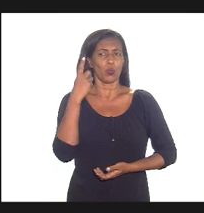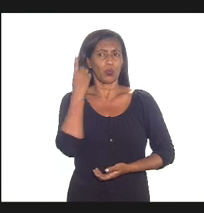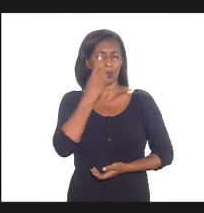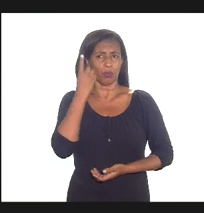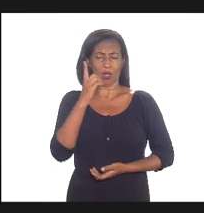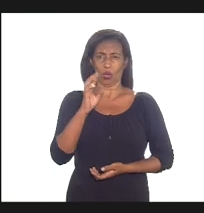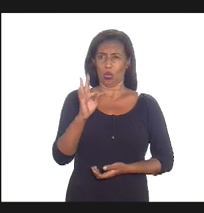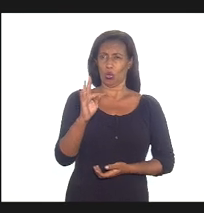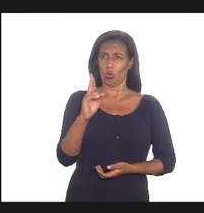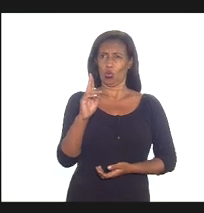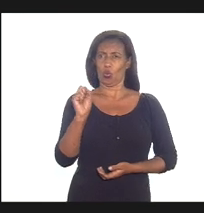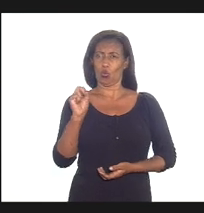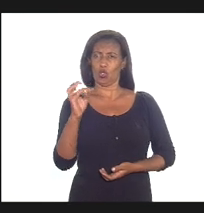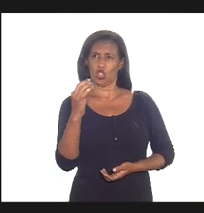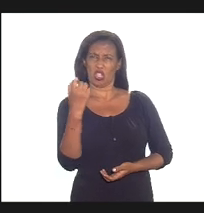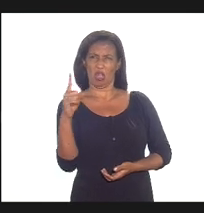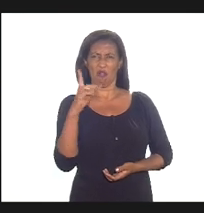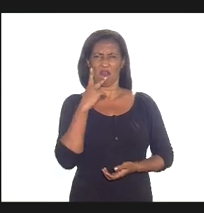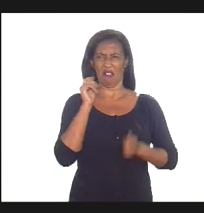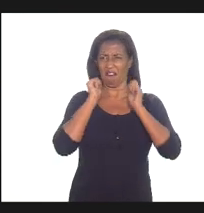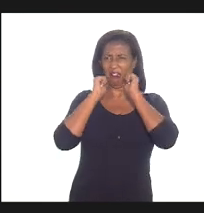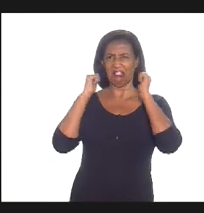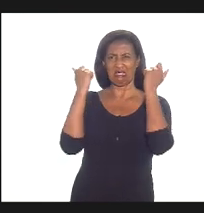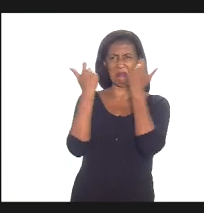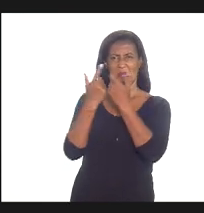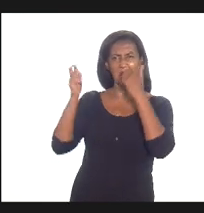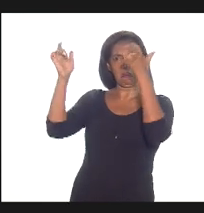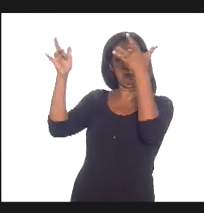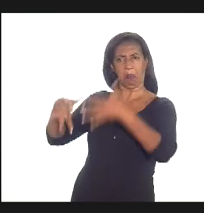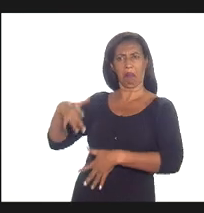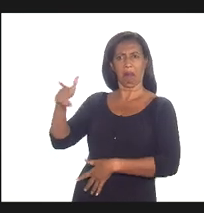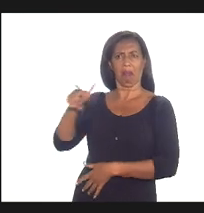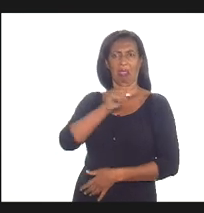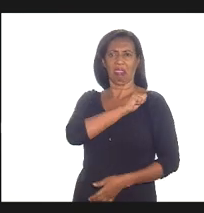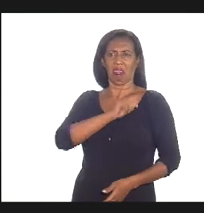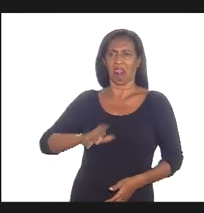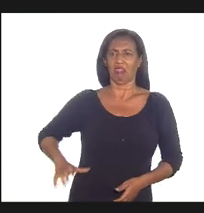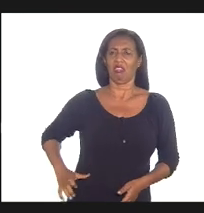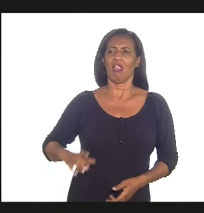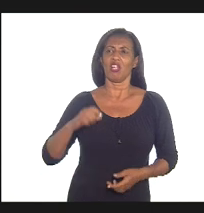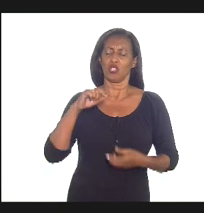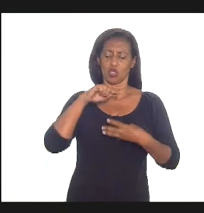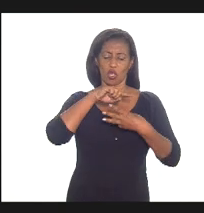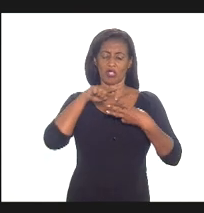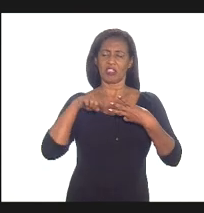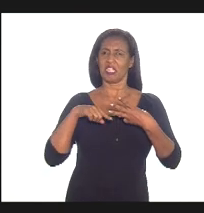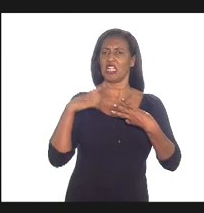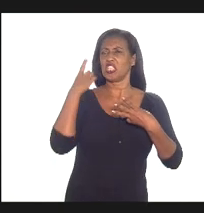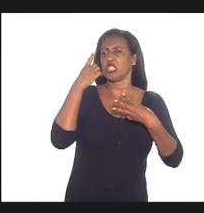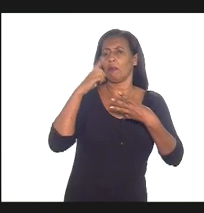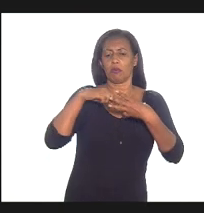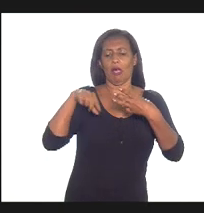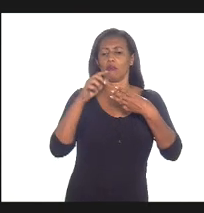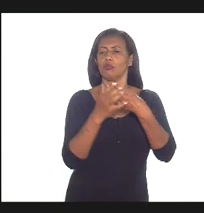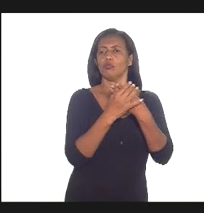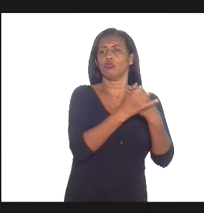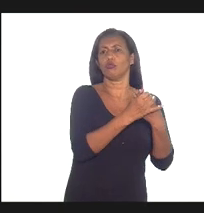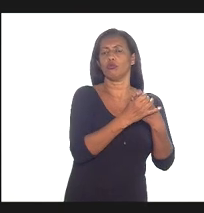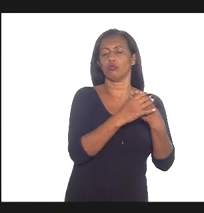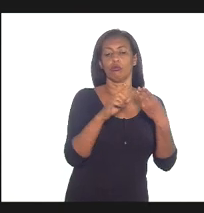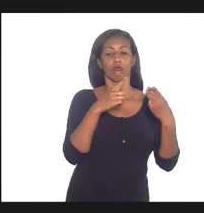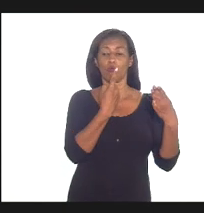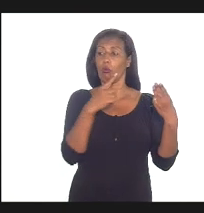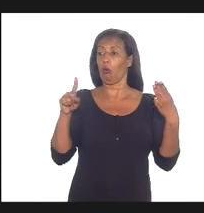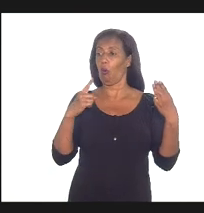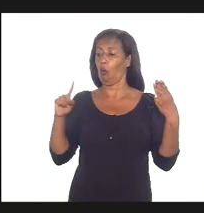que a Assembleia Legislativa não valia de nada e que o deputado André Cilena só tinha 3 deputados com ele. O resto estava tudo acordado. E